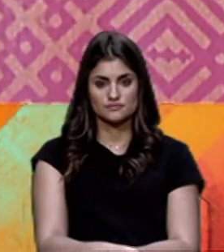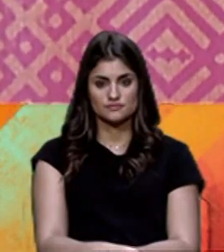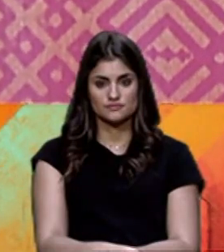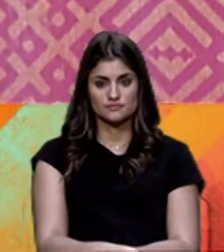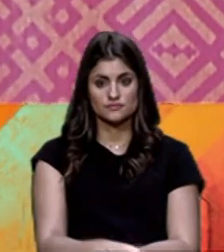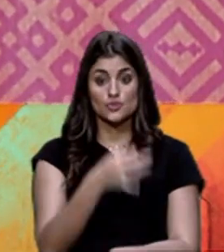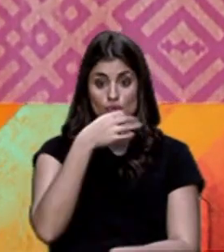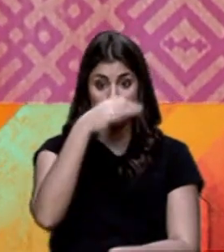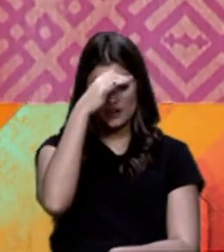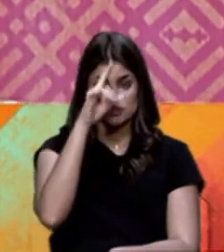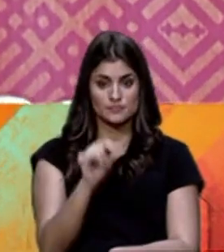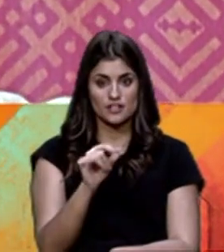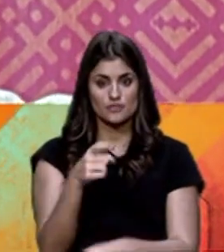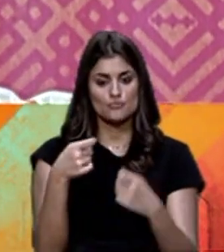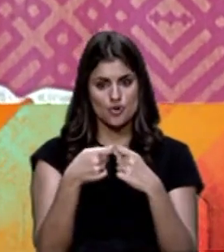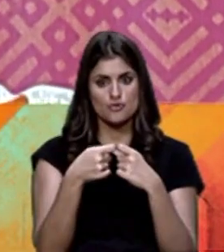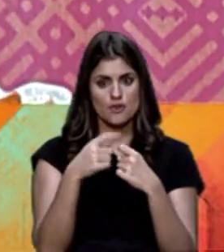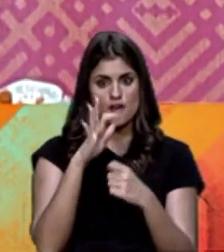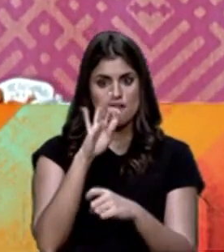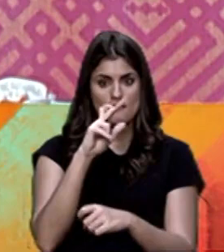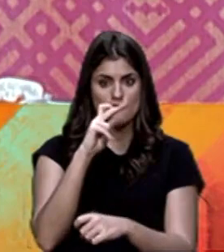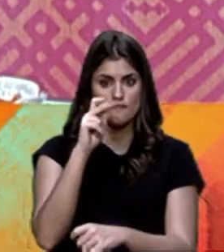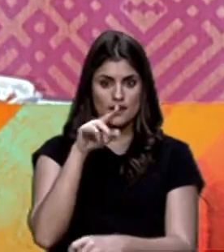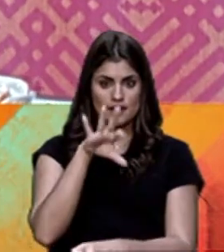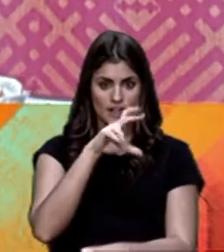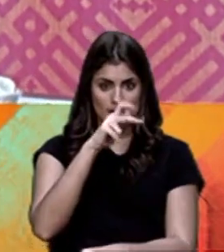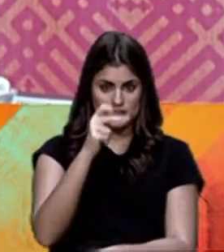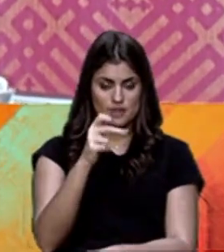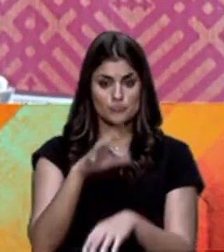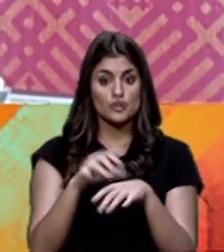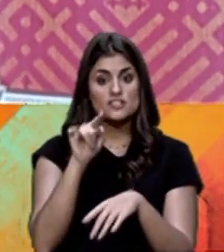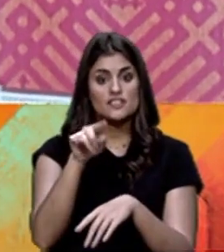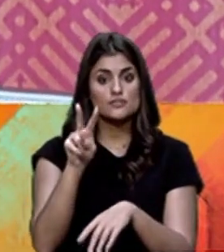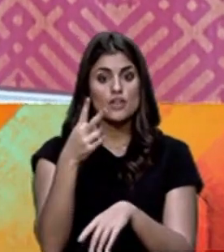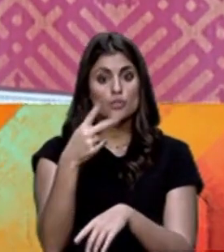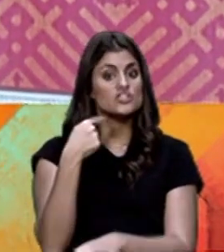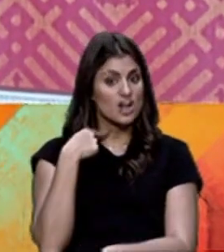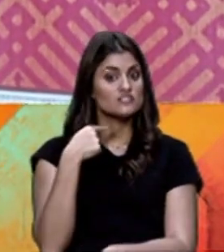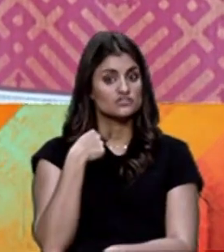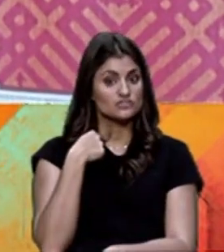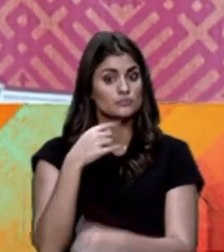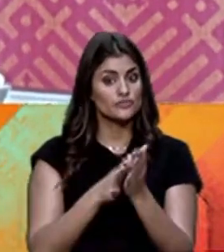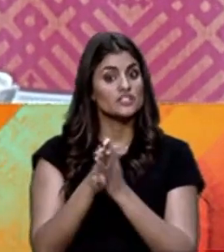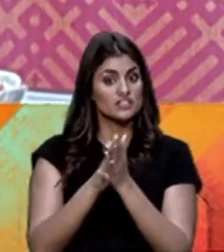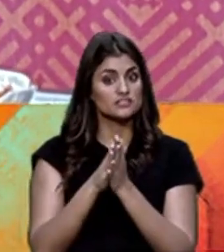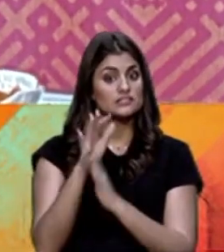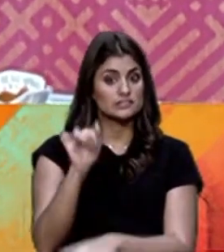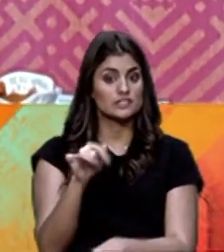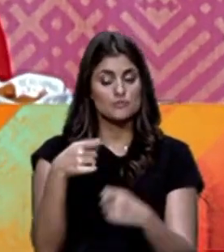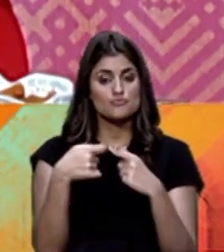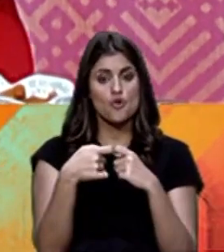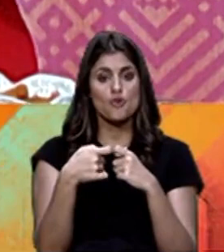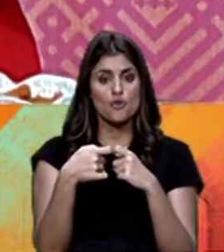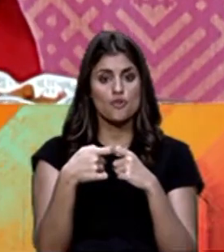Olha, e o frango liga muito bem com a farinheira, por isso é que usaste estas duas carnes, não é? Sim, é uma combinação, podemos